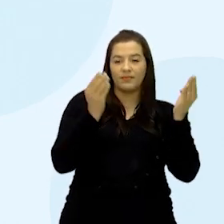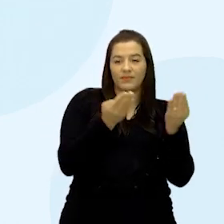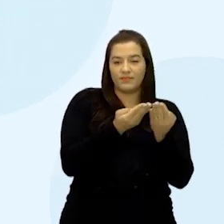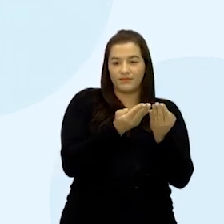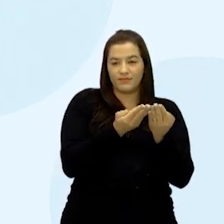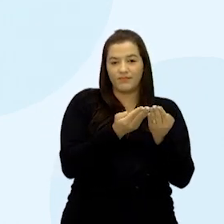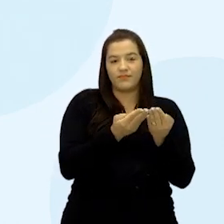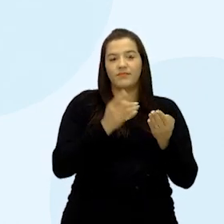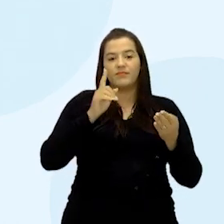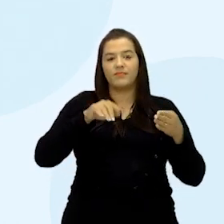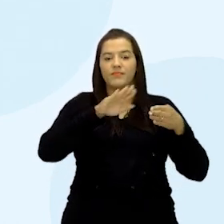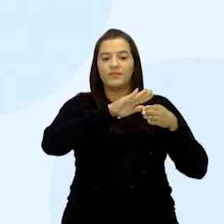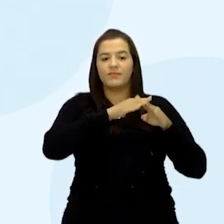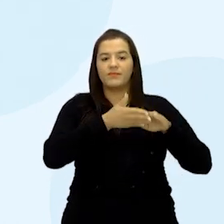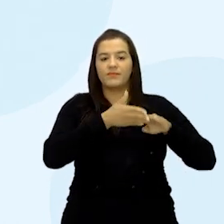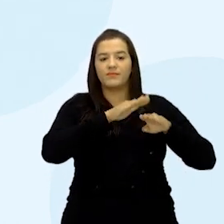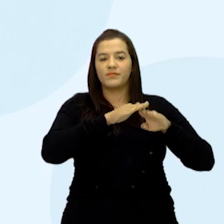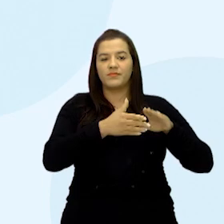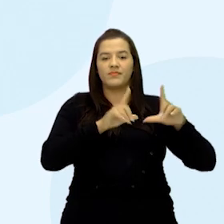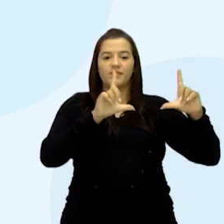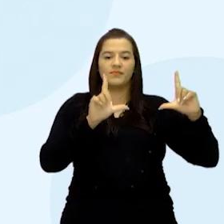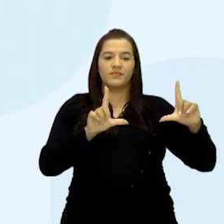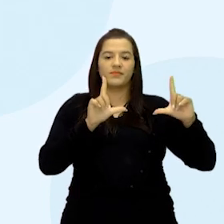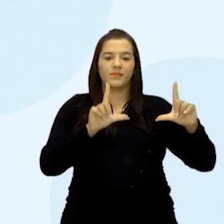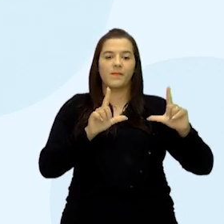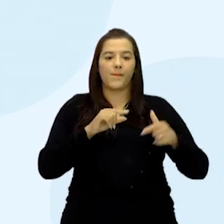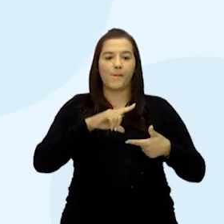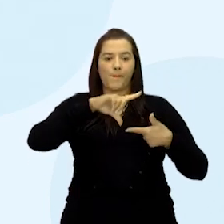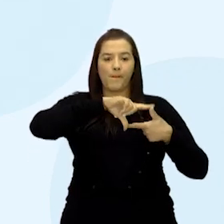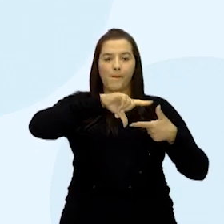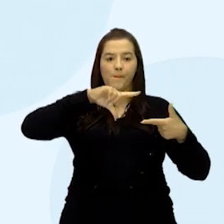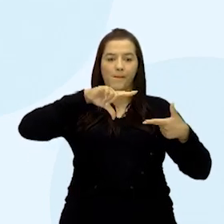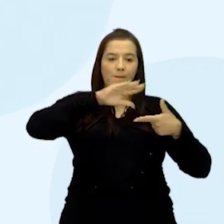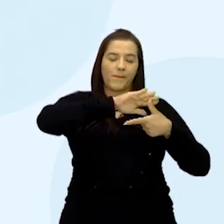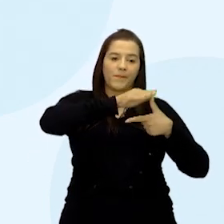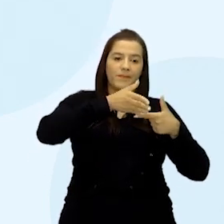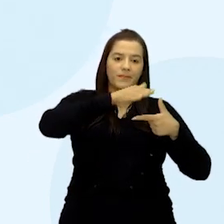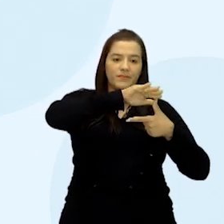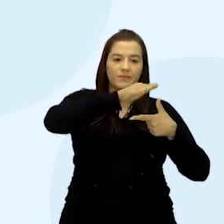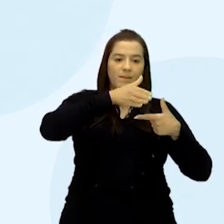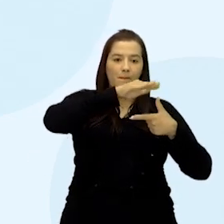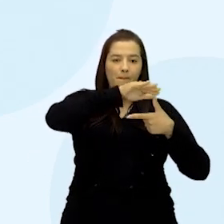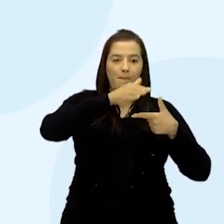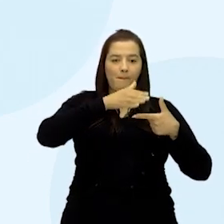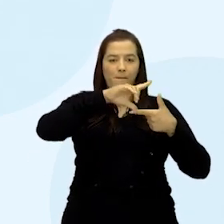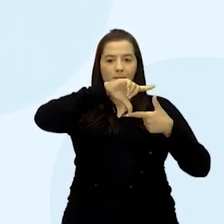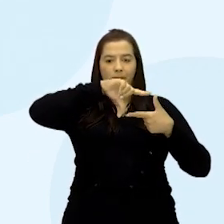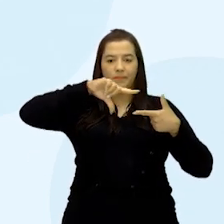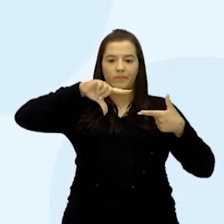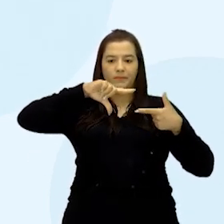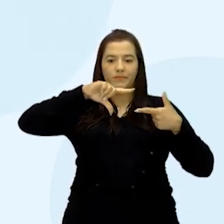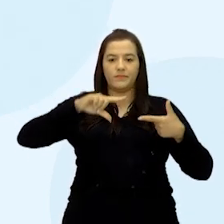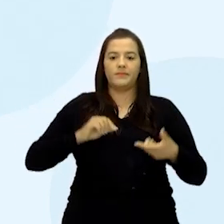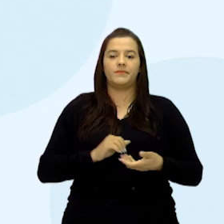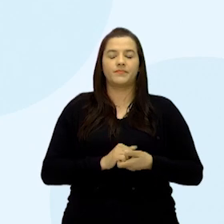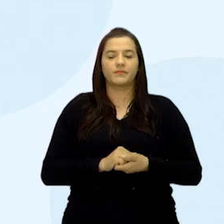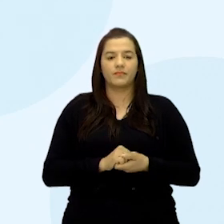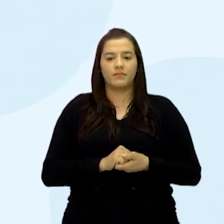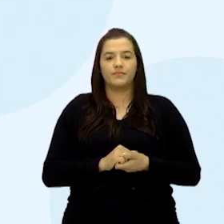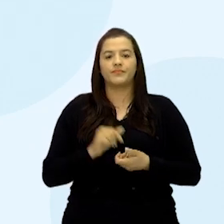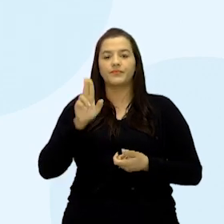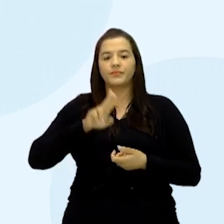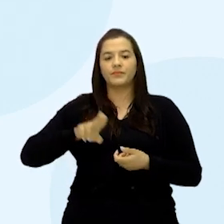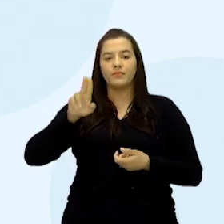É um quadro, eu vou chamar de quadro, eu não sei o nome dessa figura. Vamos chamar de retângulo com borda arredondada? Isso, um retângulo com essa borda arredondada a gente